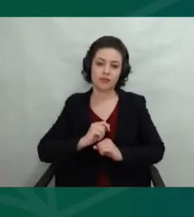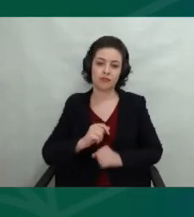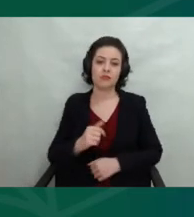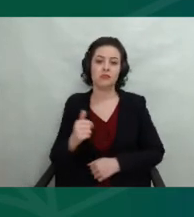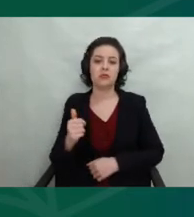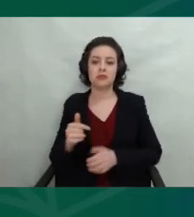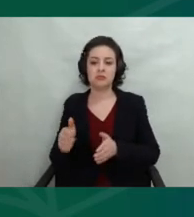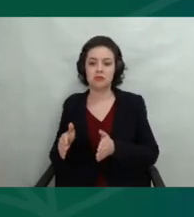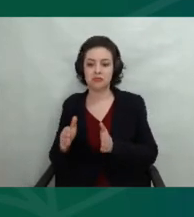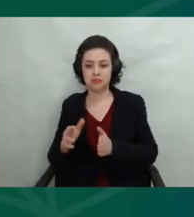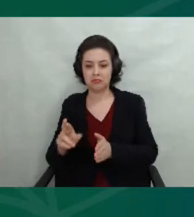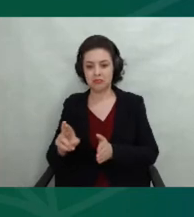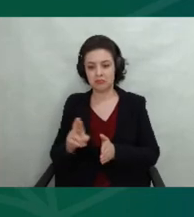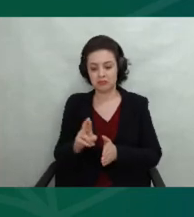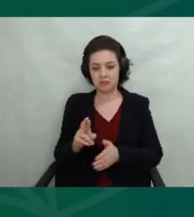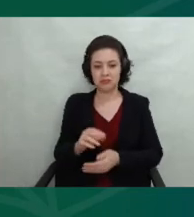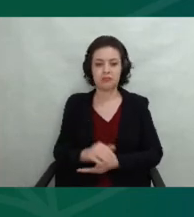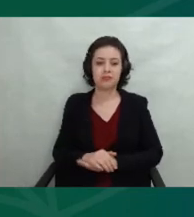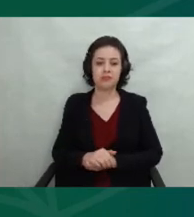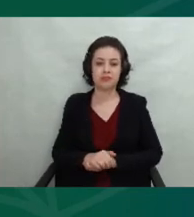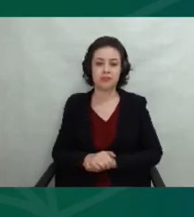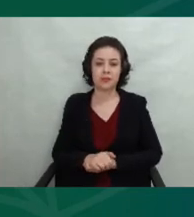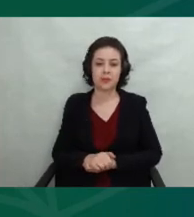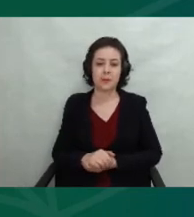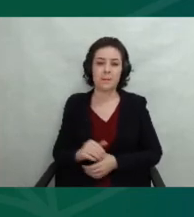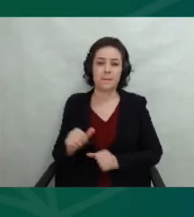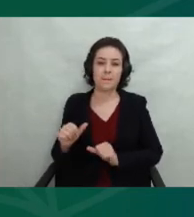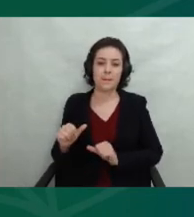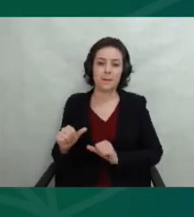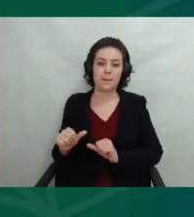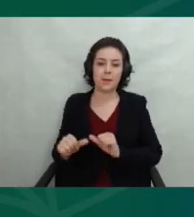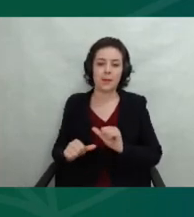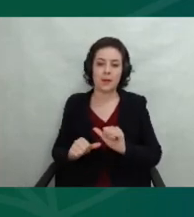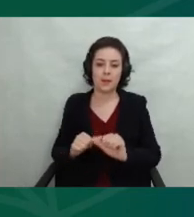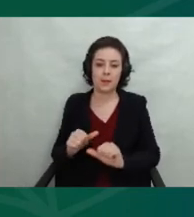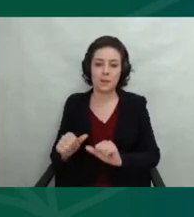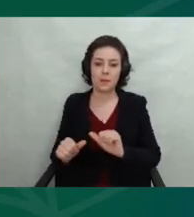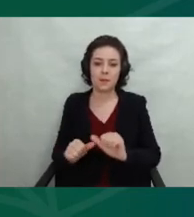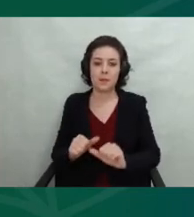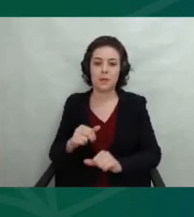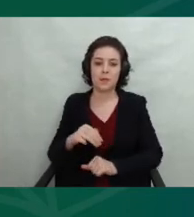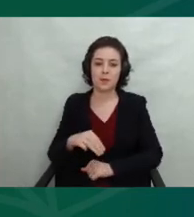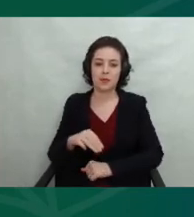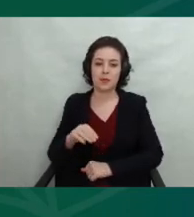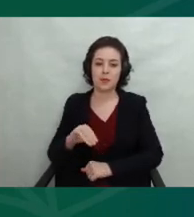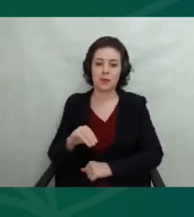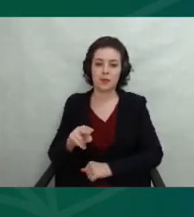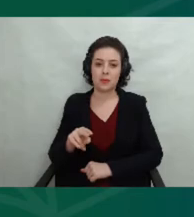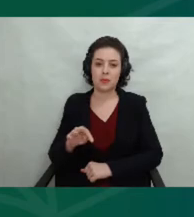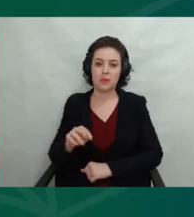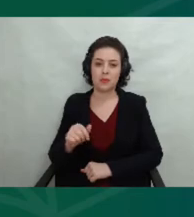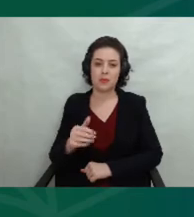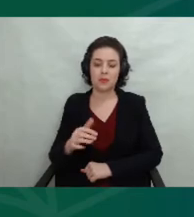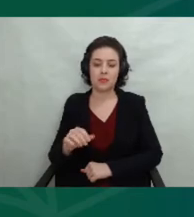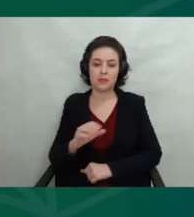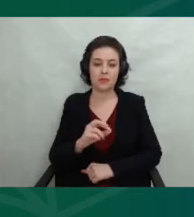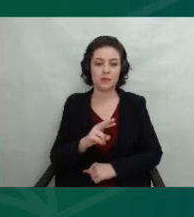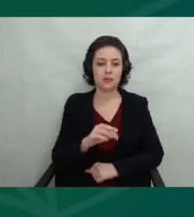a mutação, então, tinha esse, que o corante tinha esse efeito. Muito bem,